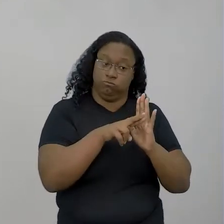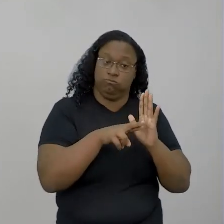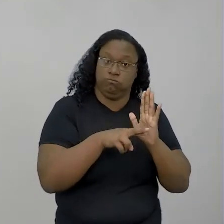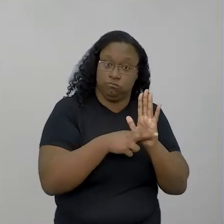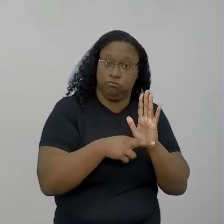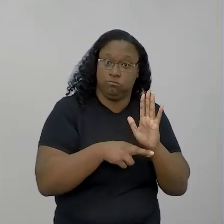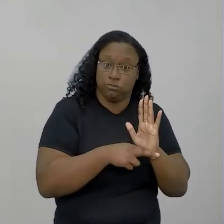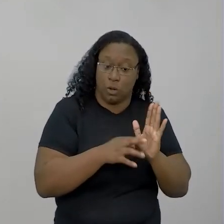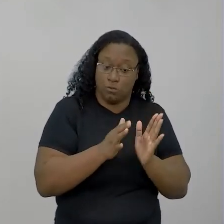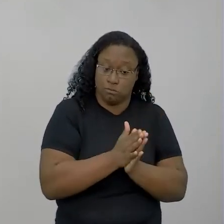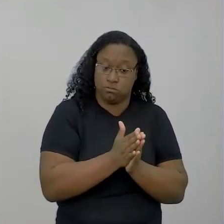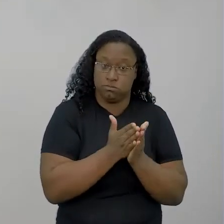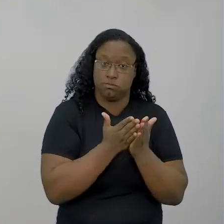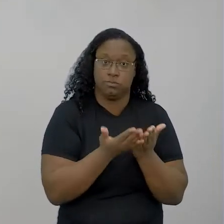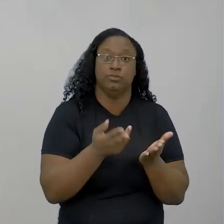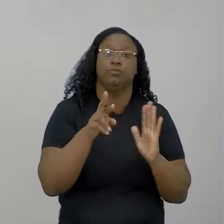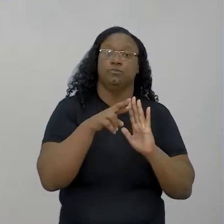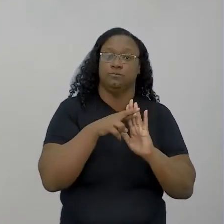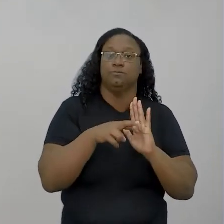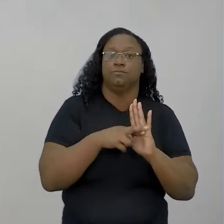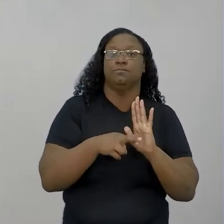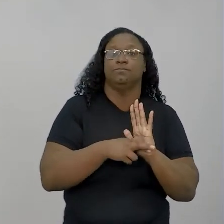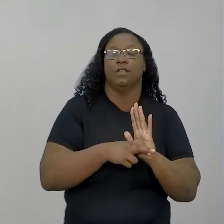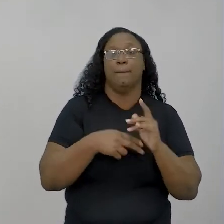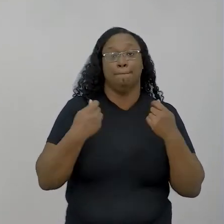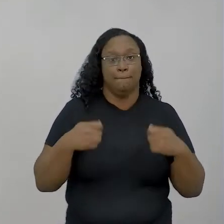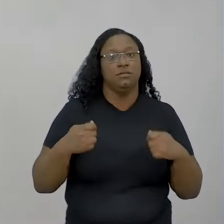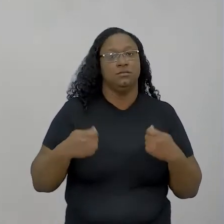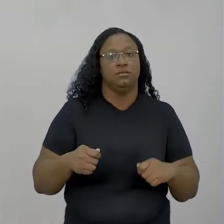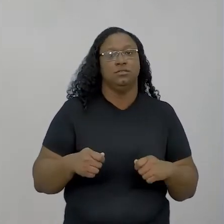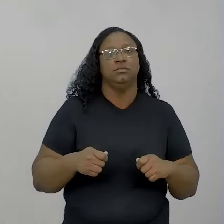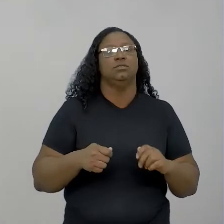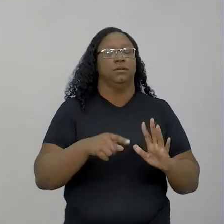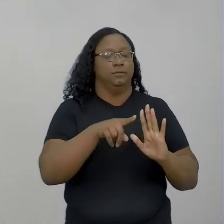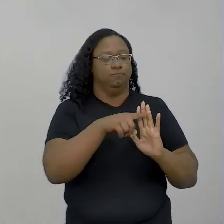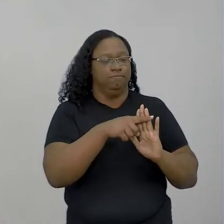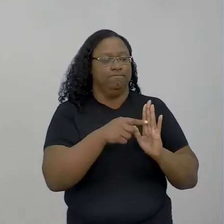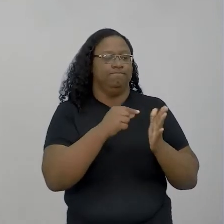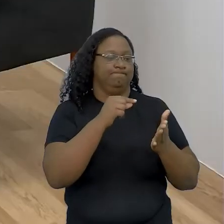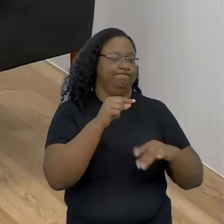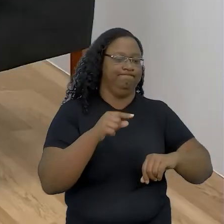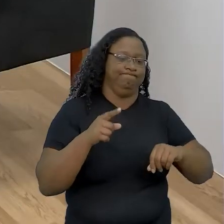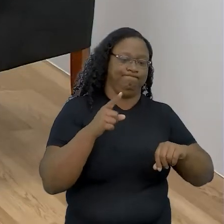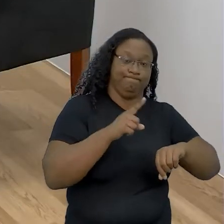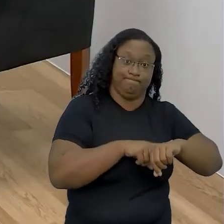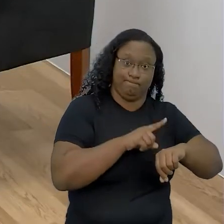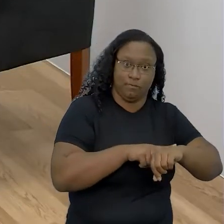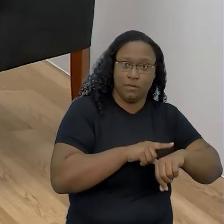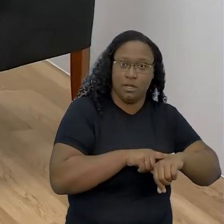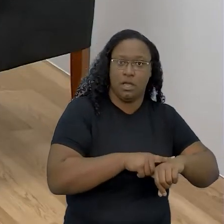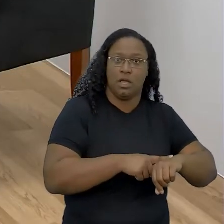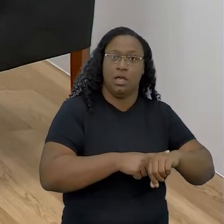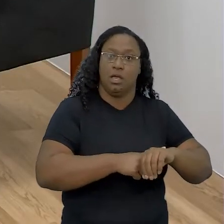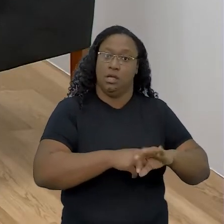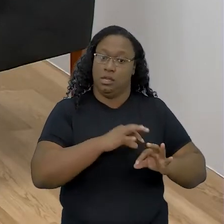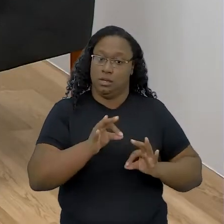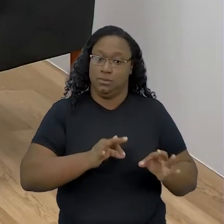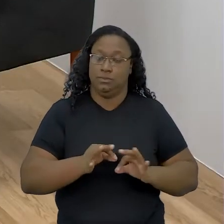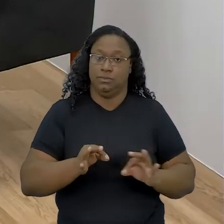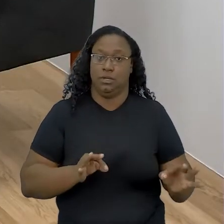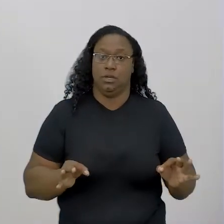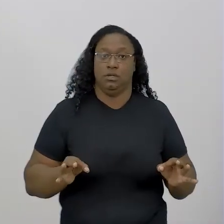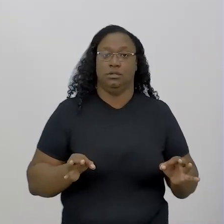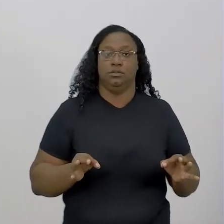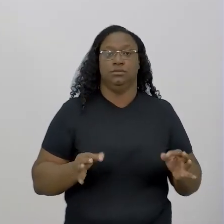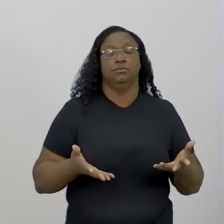famosa carteirinha de vacinação. Que tem prazo, que tem procedimentos, porque Exatamente. A gente sabe, me corrija se eu estiver